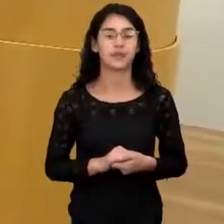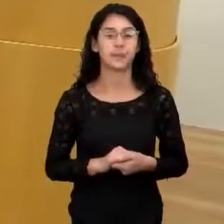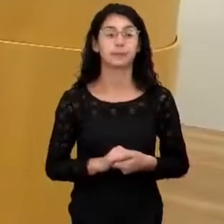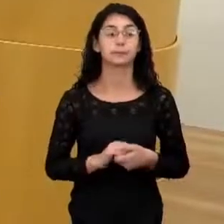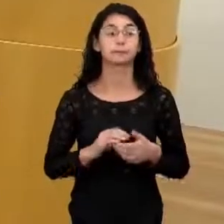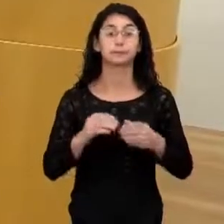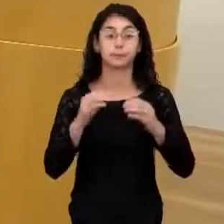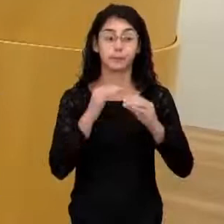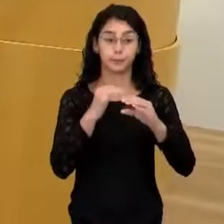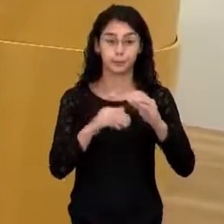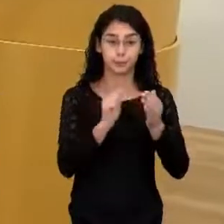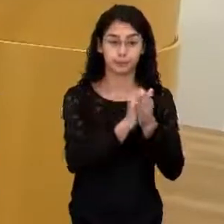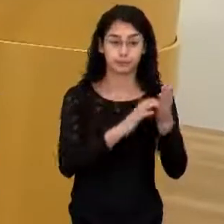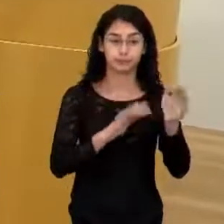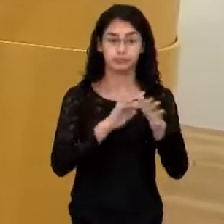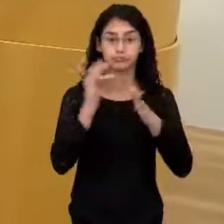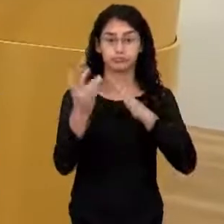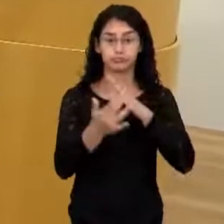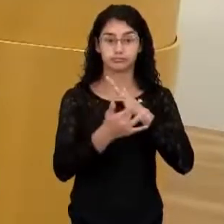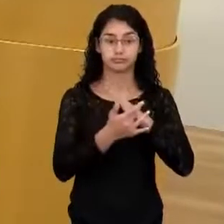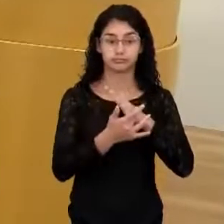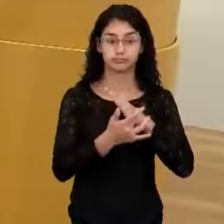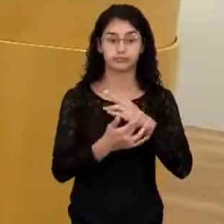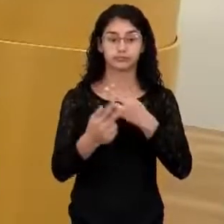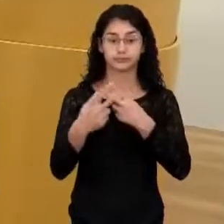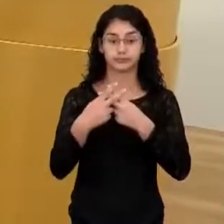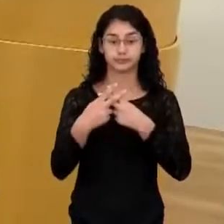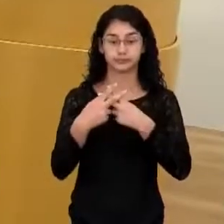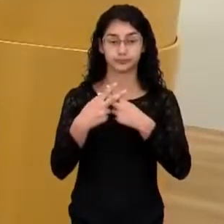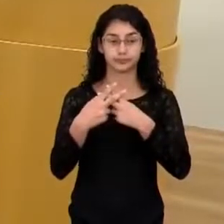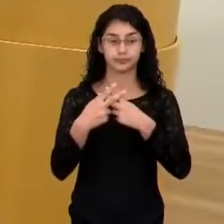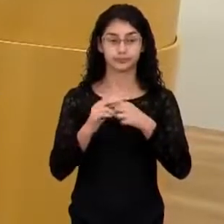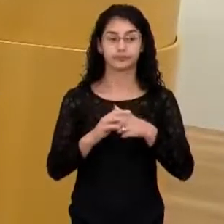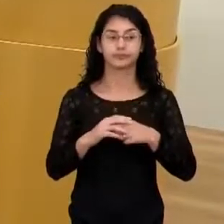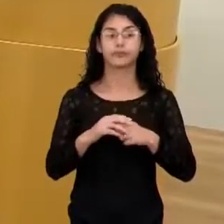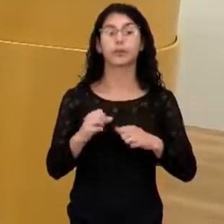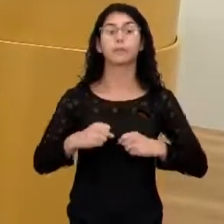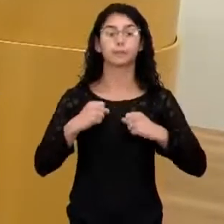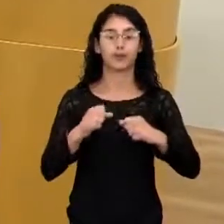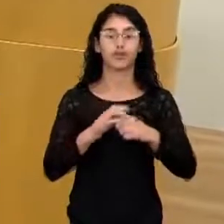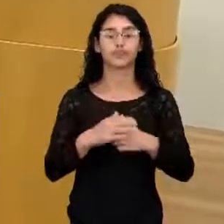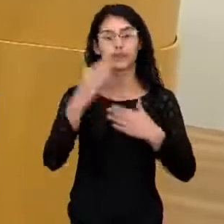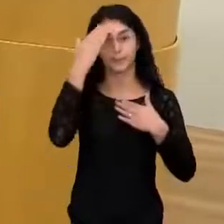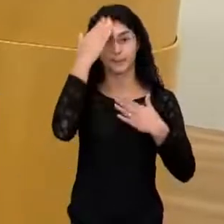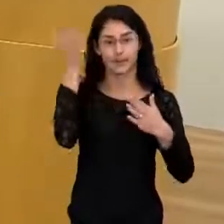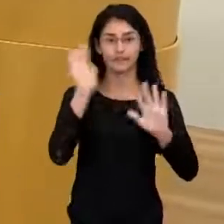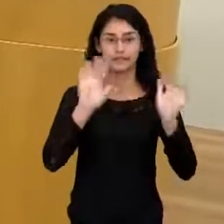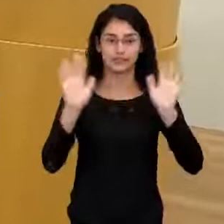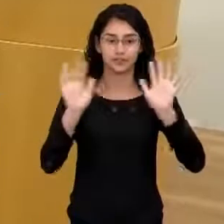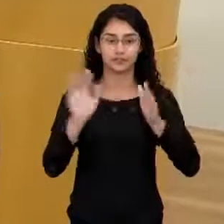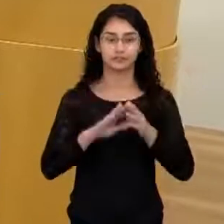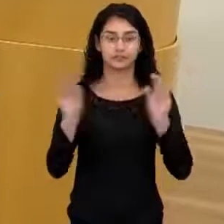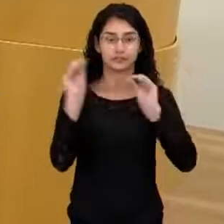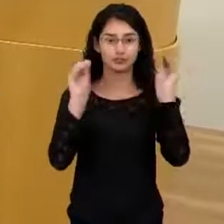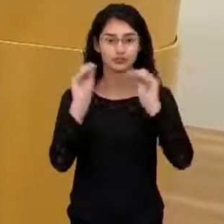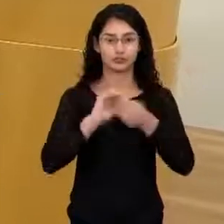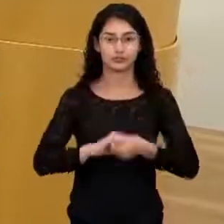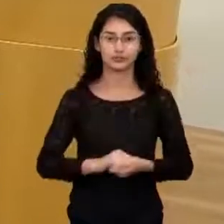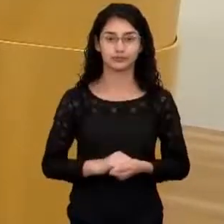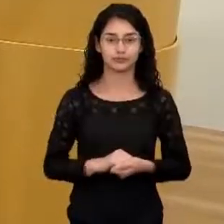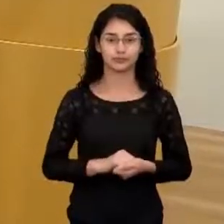lá as atividades de vocês na hashtag Eu no CMSP. Eu vou gostar bastante de ver. E obrigada. Tchau, tchau. Beijo.